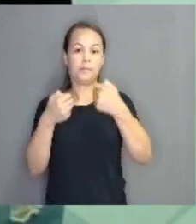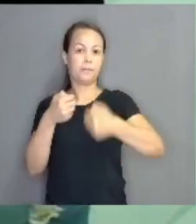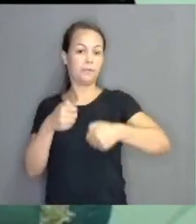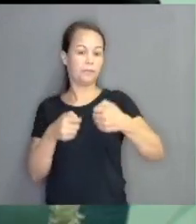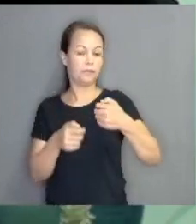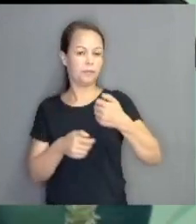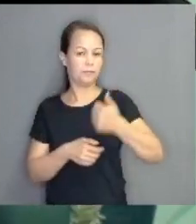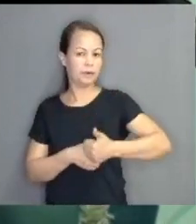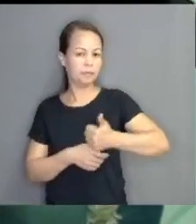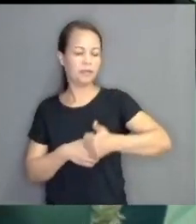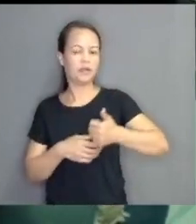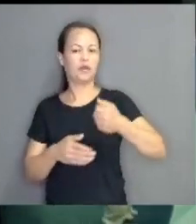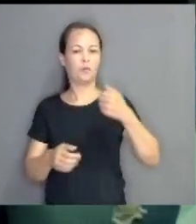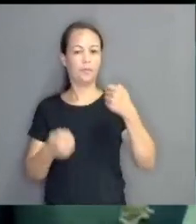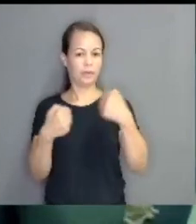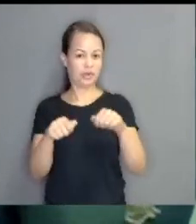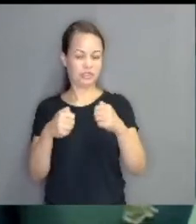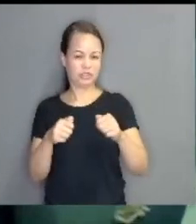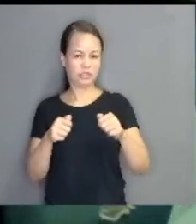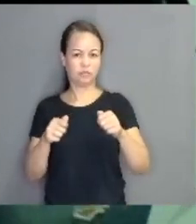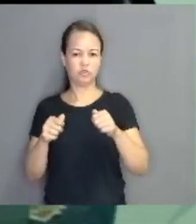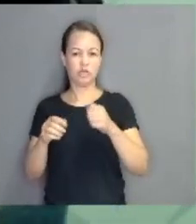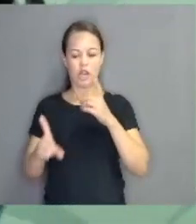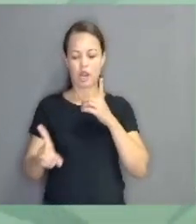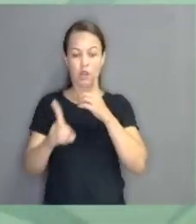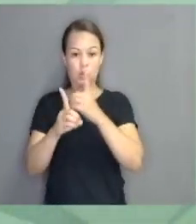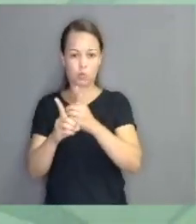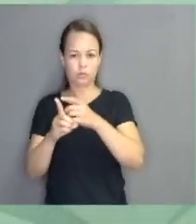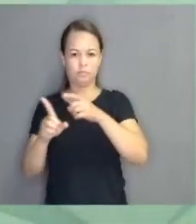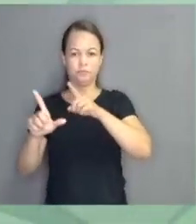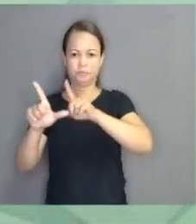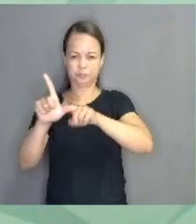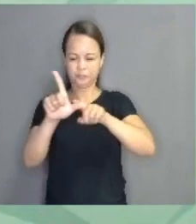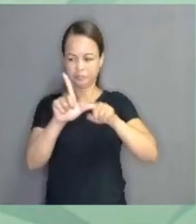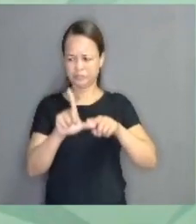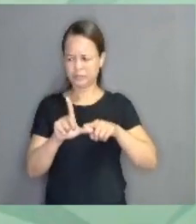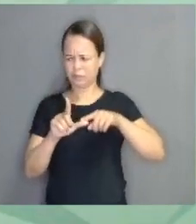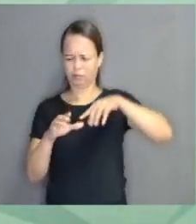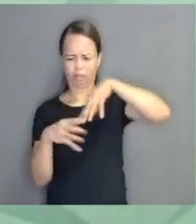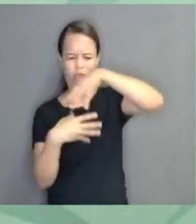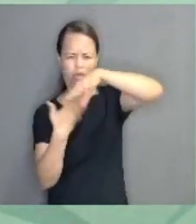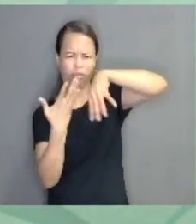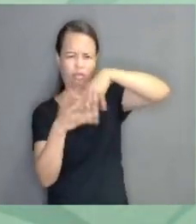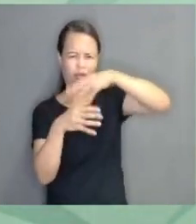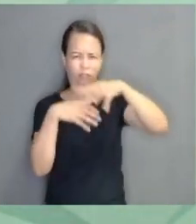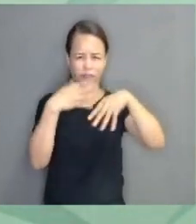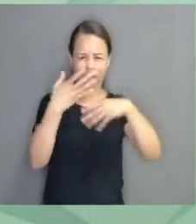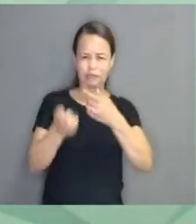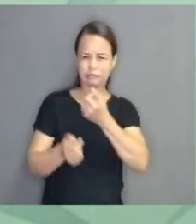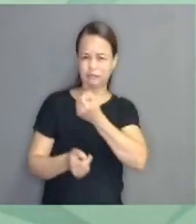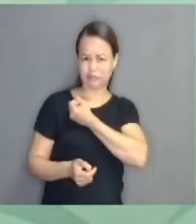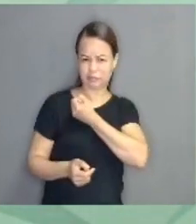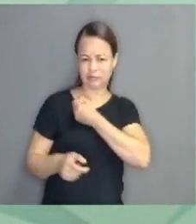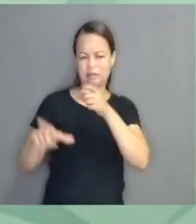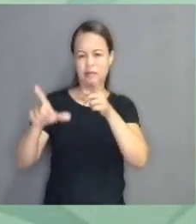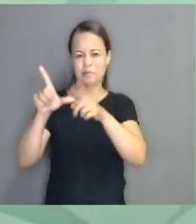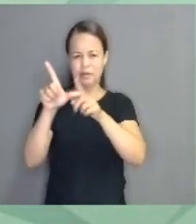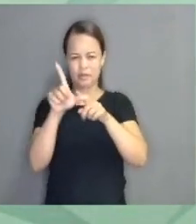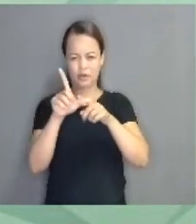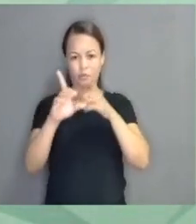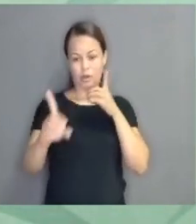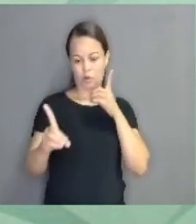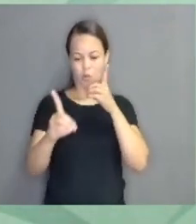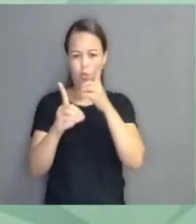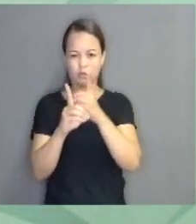precisamos encontrar as letras. Nesse emaranhado aqui de letras e números, nós precisamos